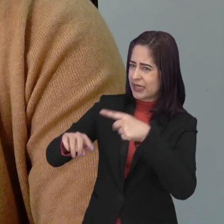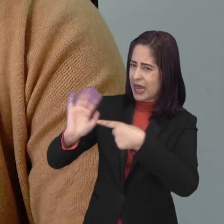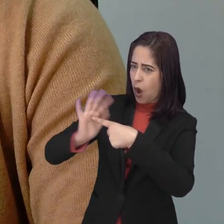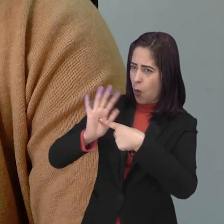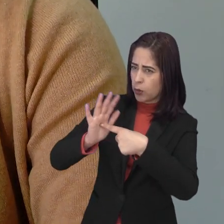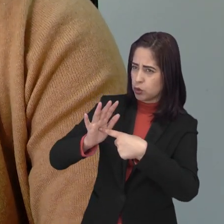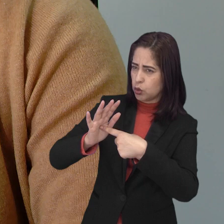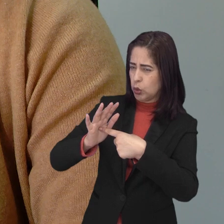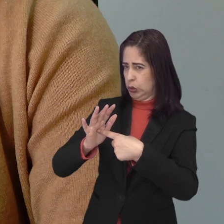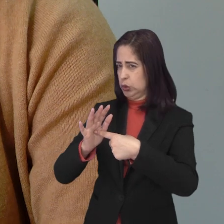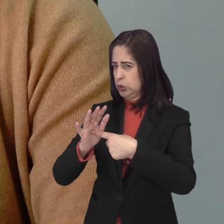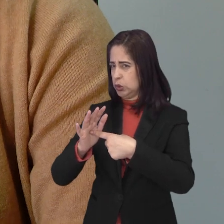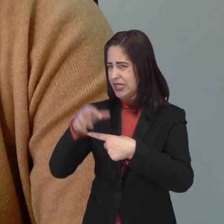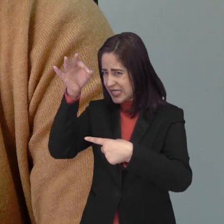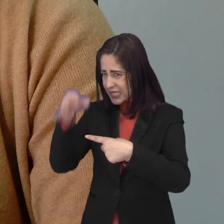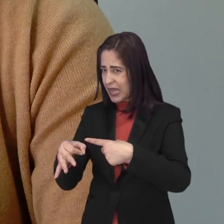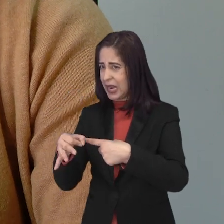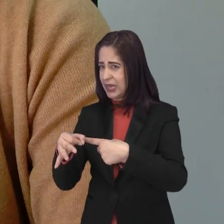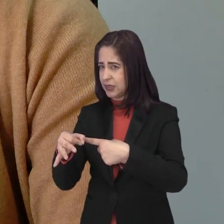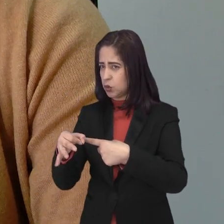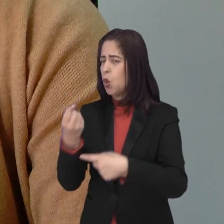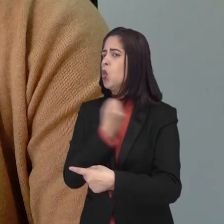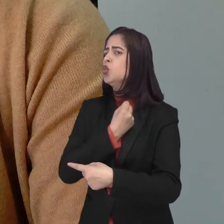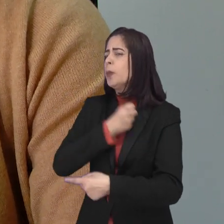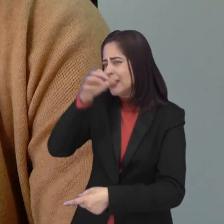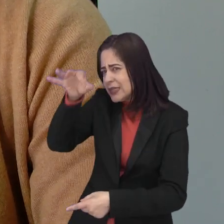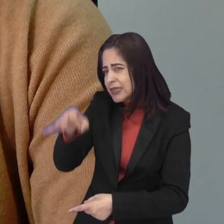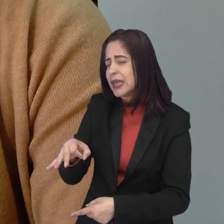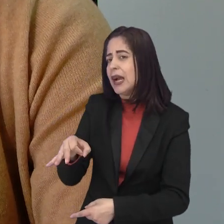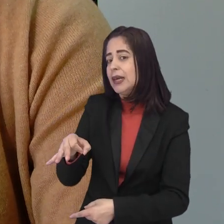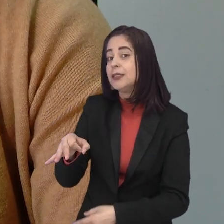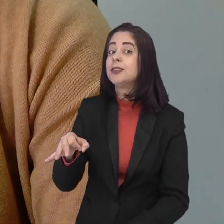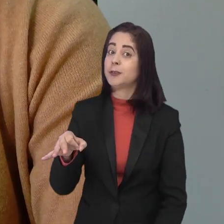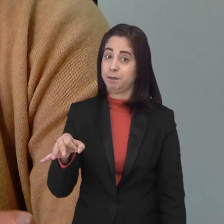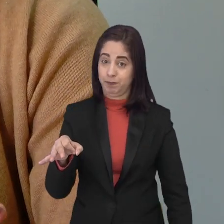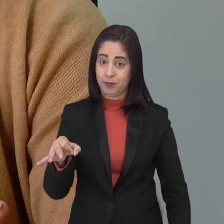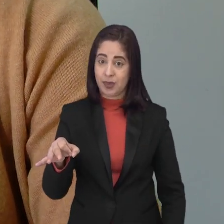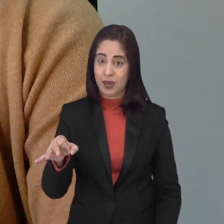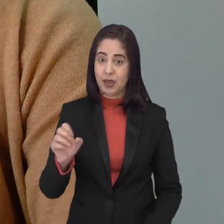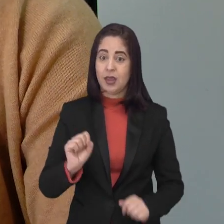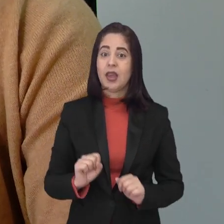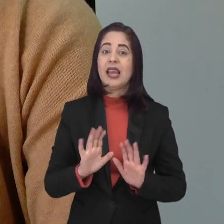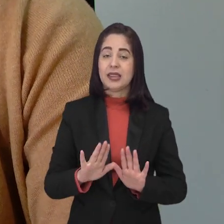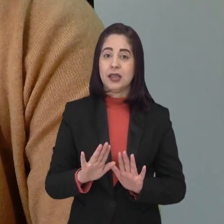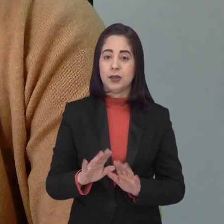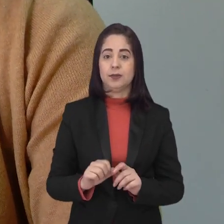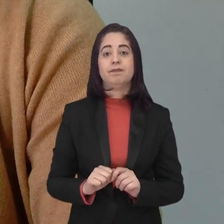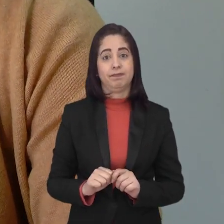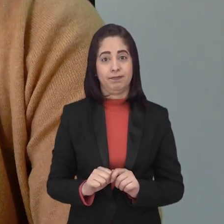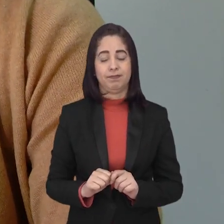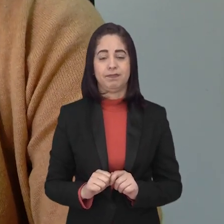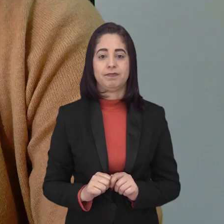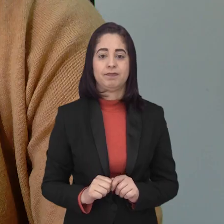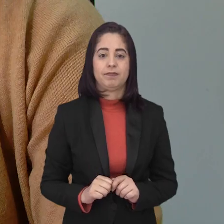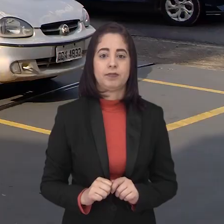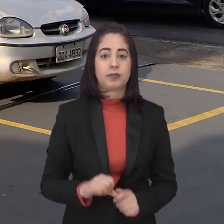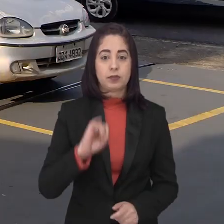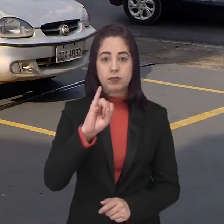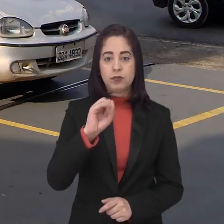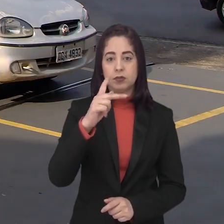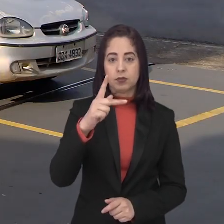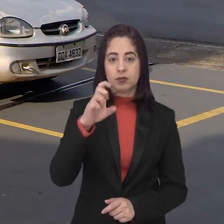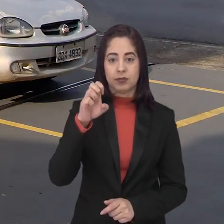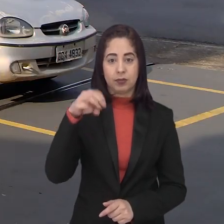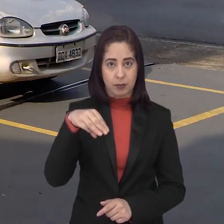Na hora da infração, a gente tem certeza que o motorista passou acima da velocidade.